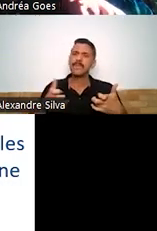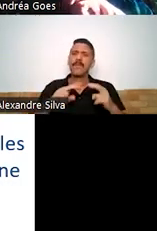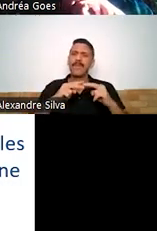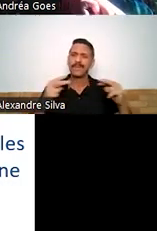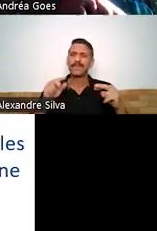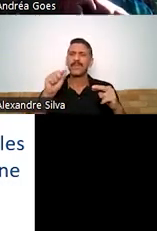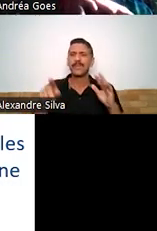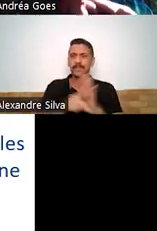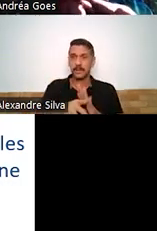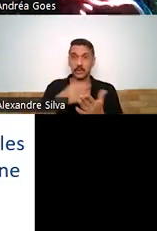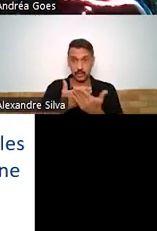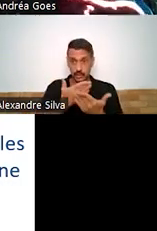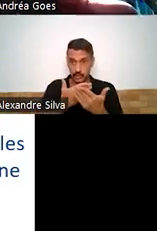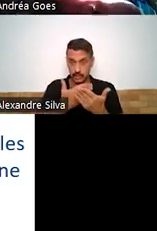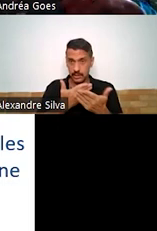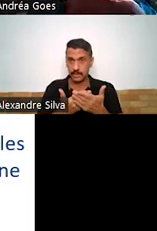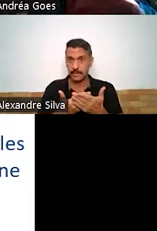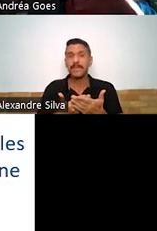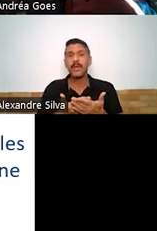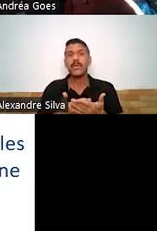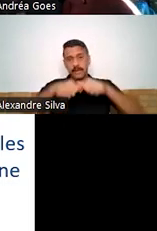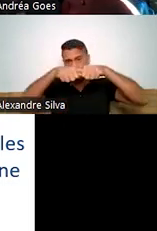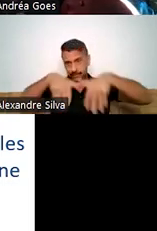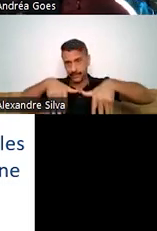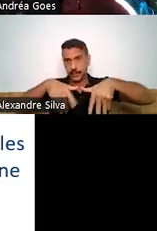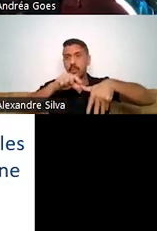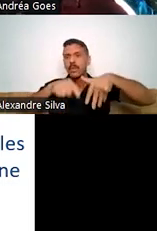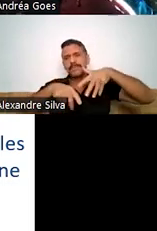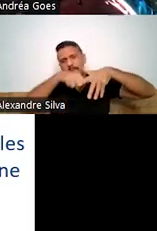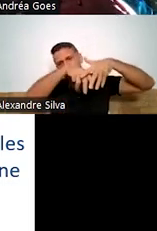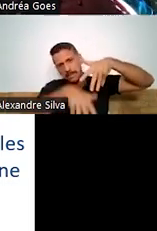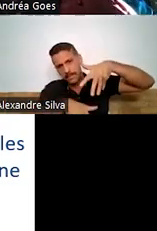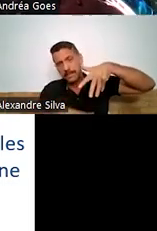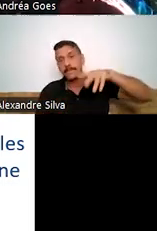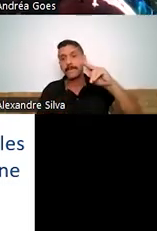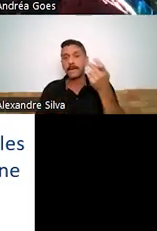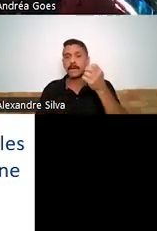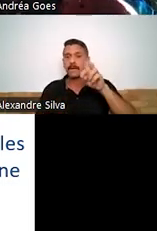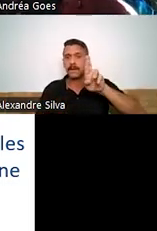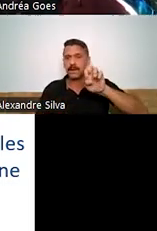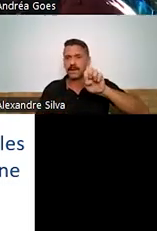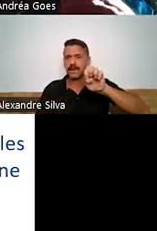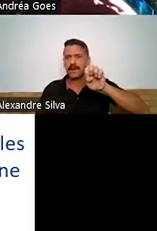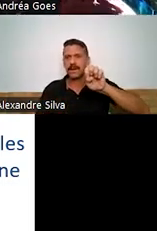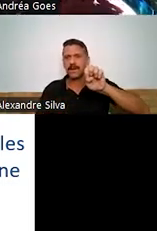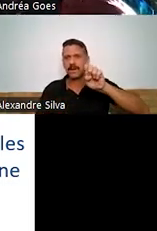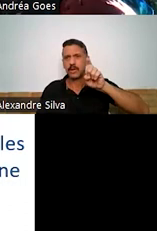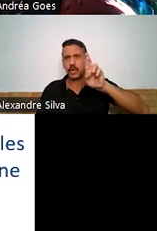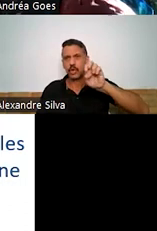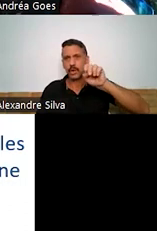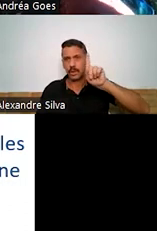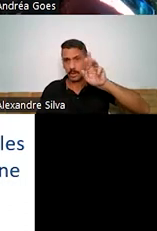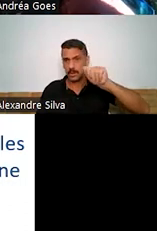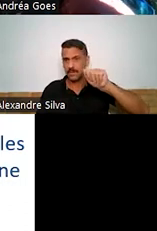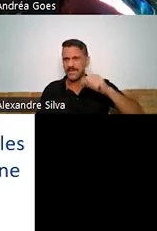Escola, em 2019, foi esse heredograma, então, com a Gina Aredes também, que fez a arte do